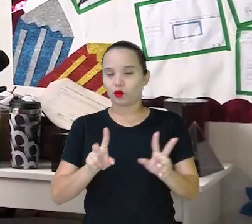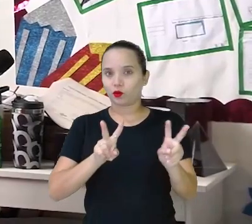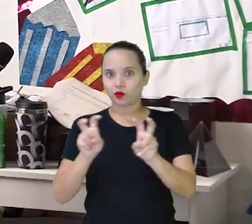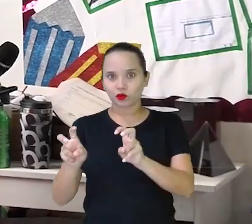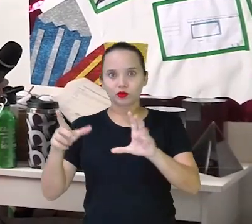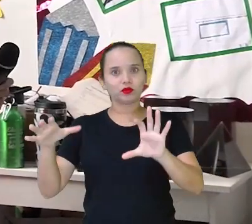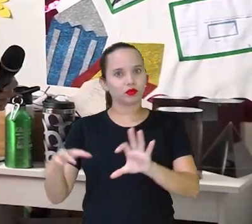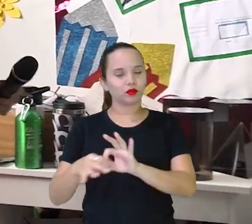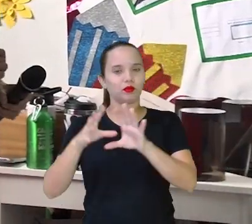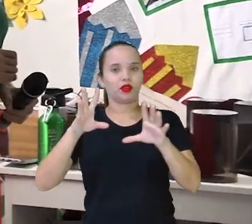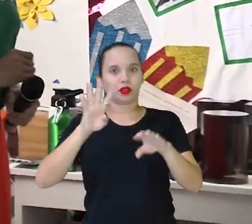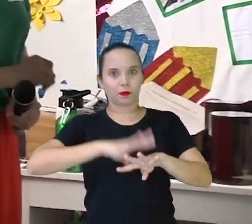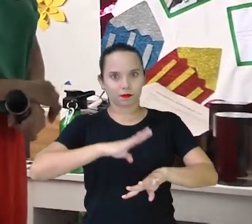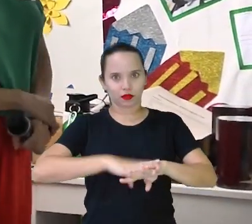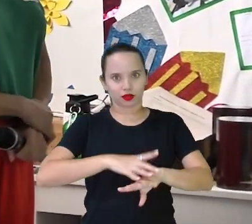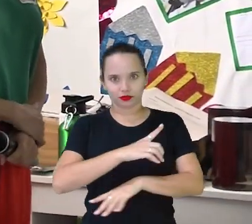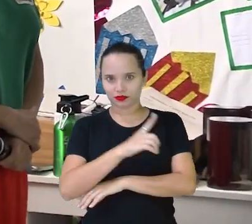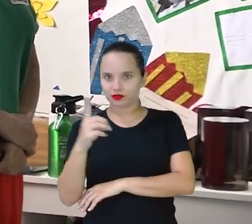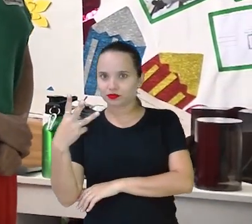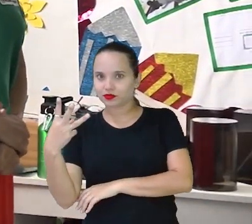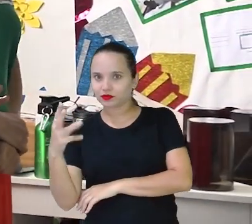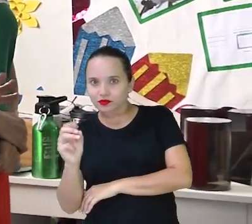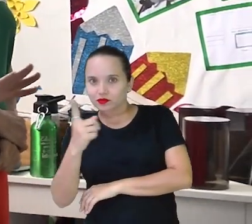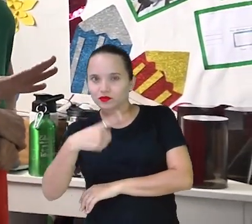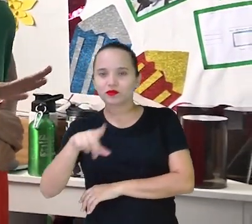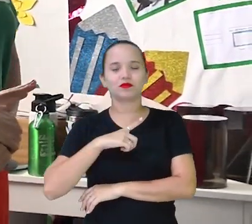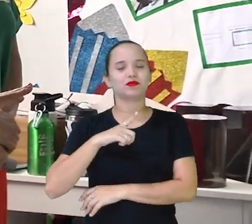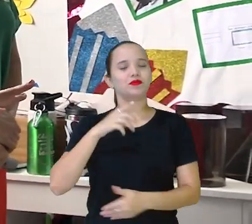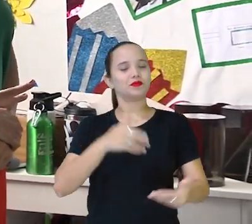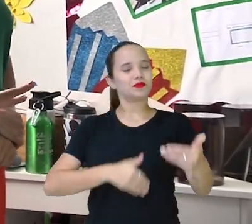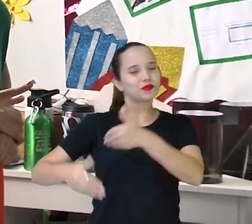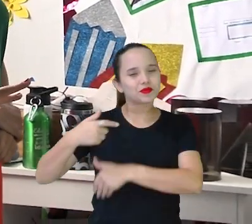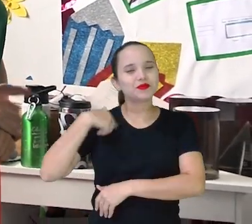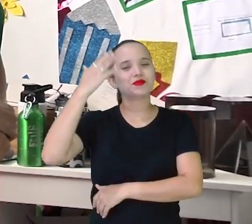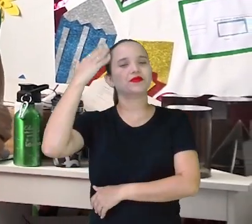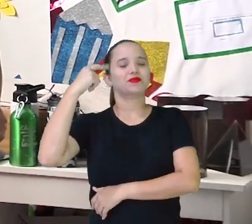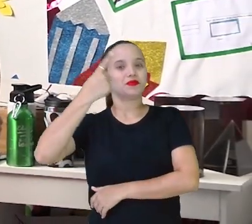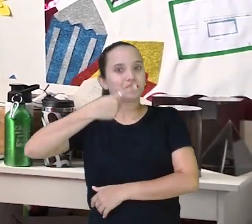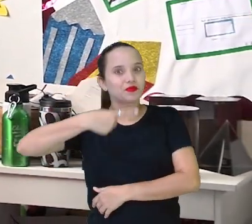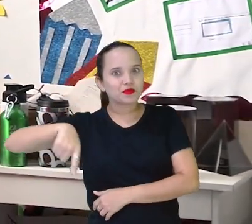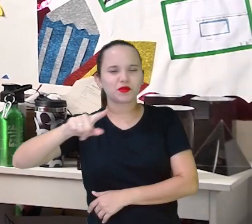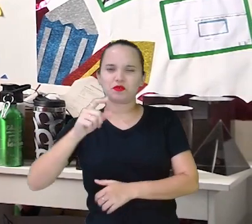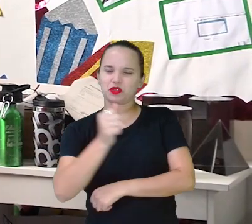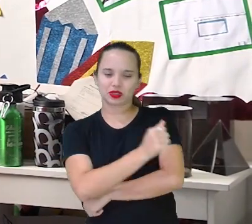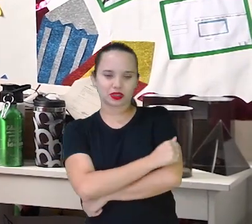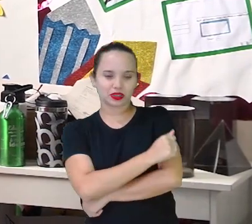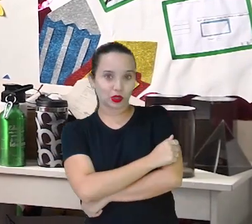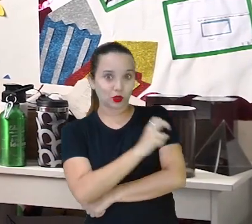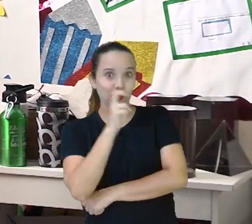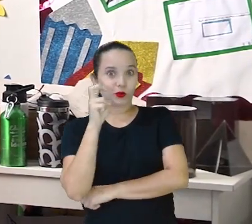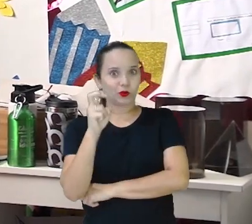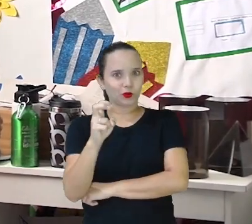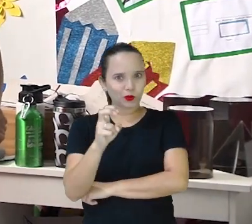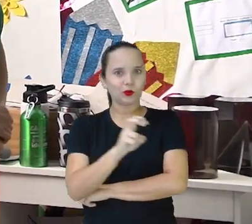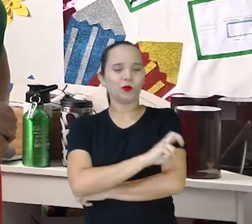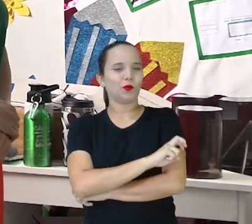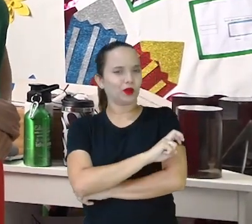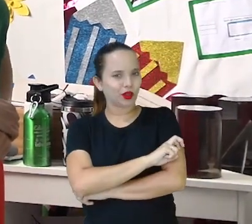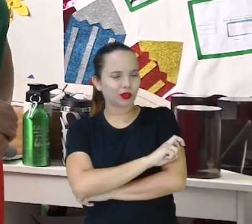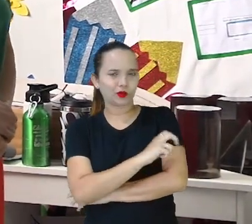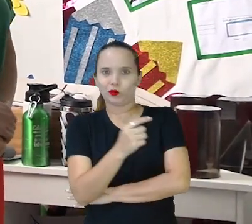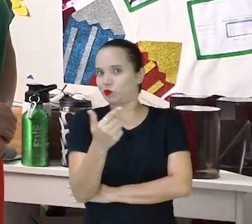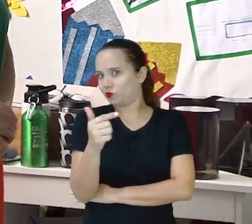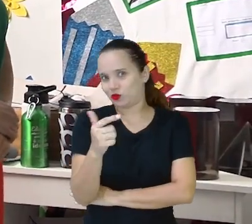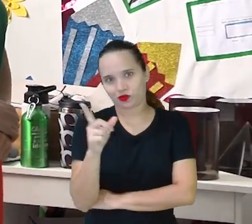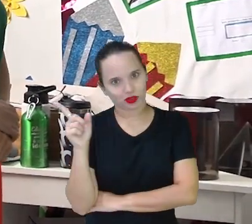Dia 30, vocês vão participar dessa prova, né? Tenho certeza que os estudantes do quinto ano não terão dificuldade.